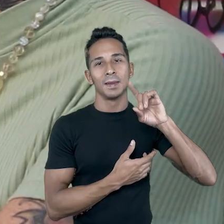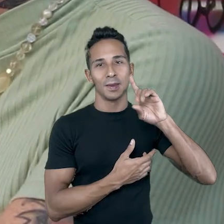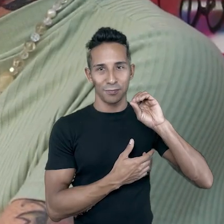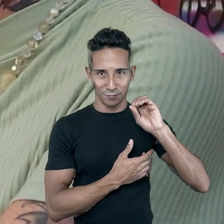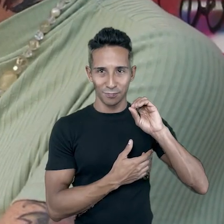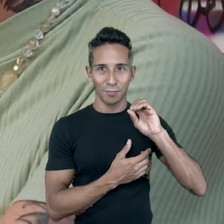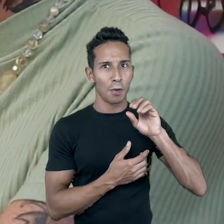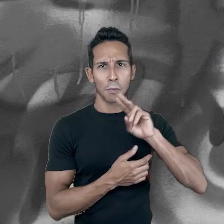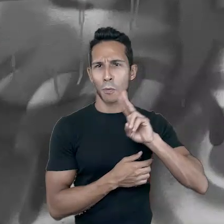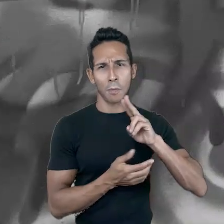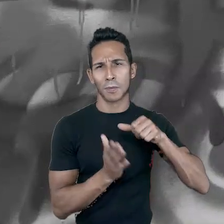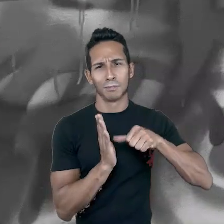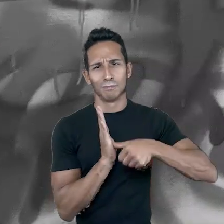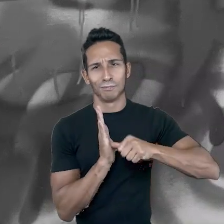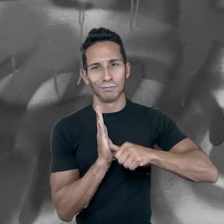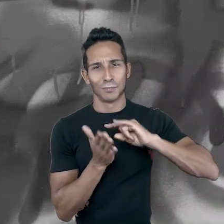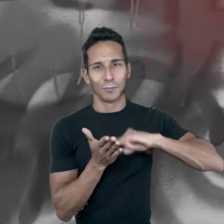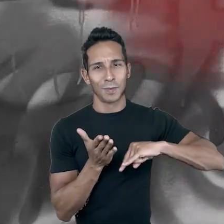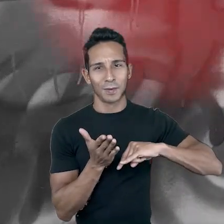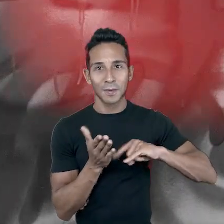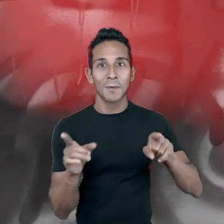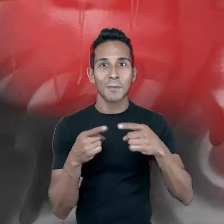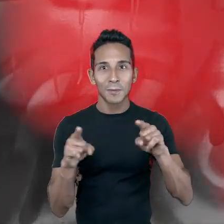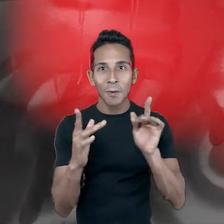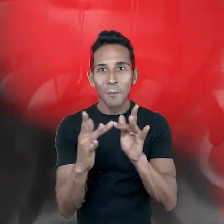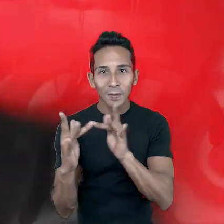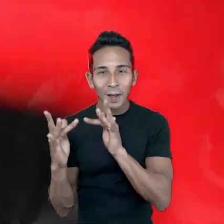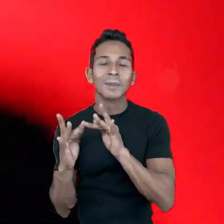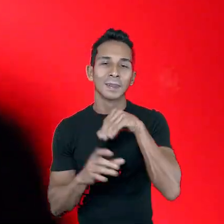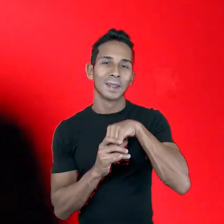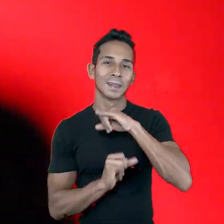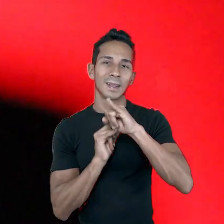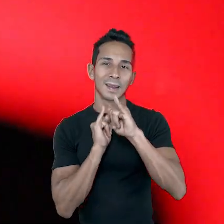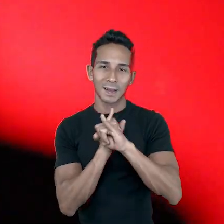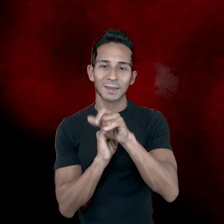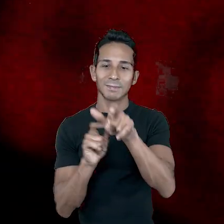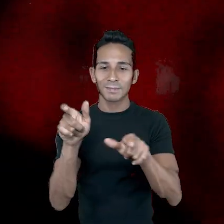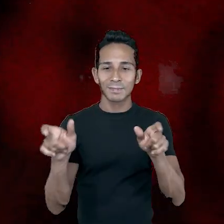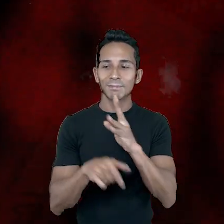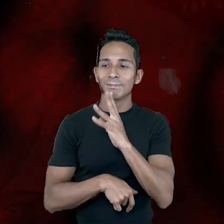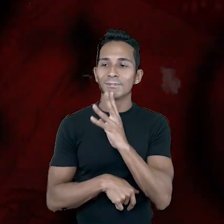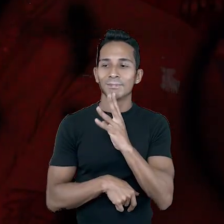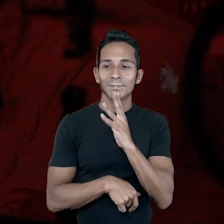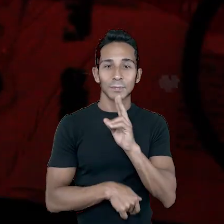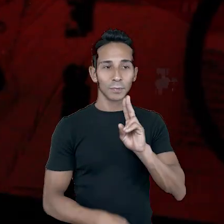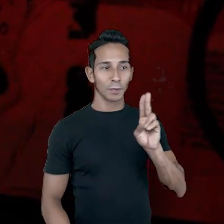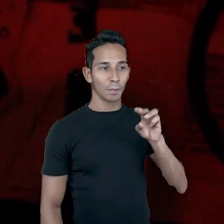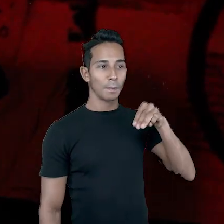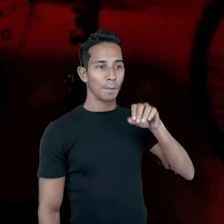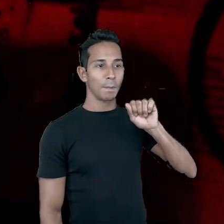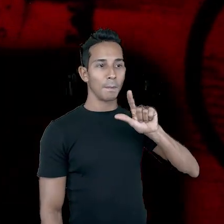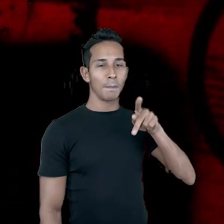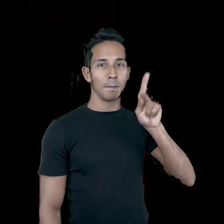de registro, nem nada. Os meus contatos de música foram basicamente nesses contatos de internet que eu fiz, que eu conheci as